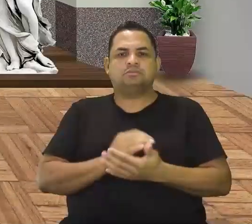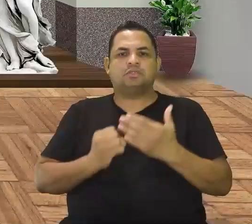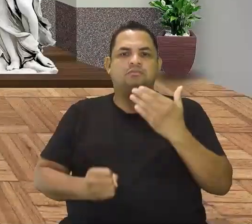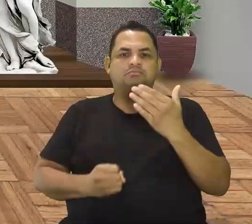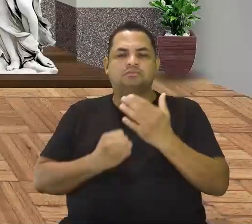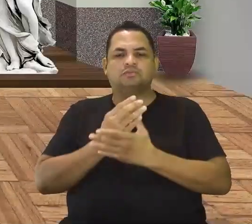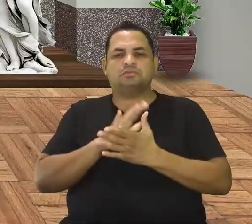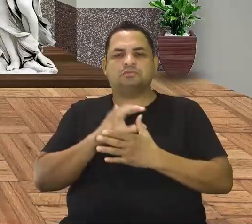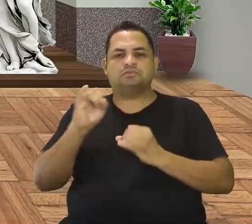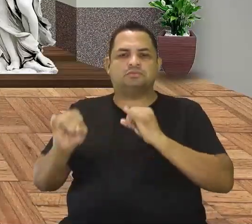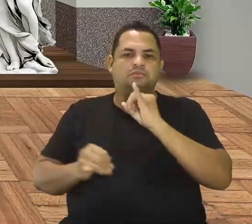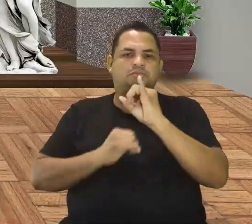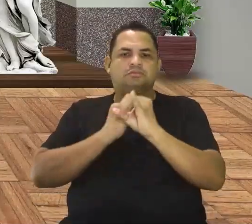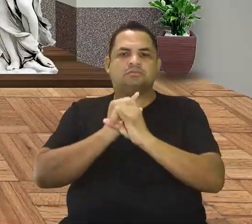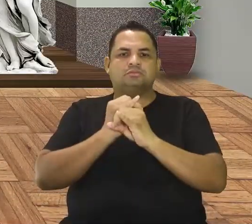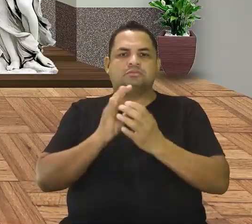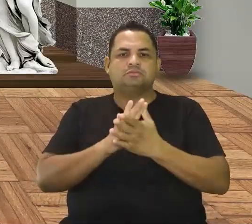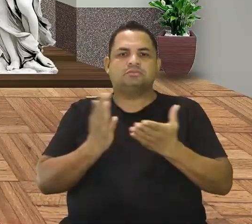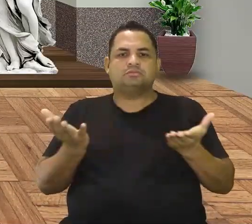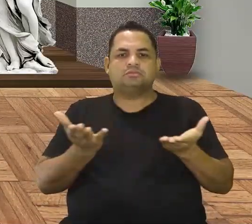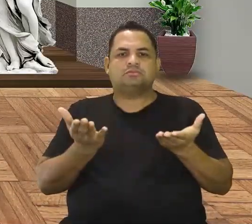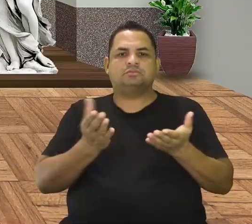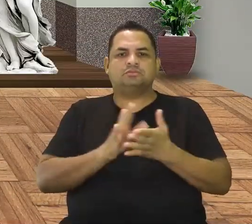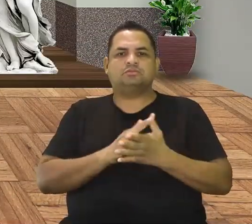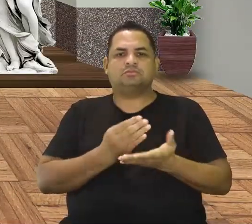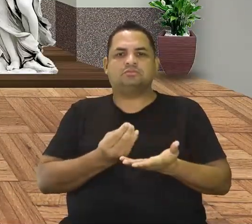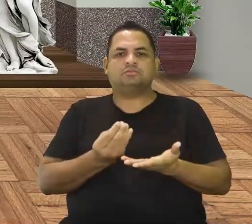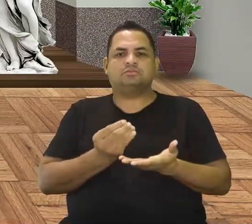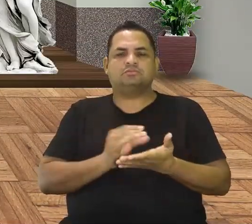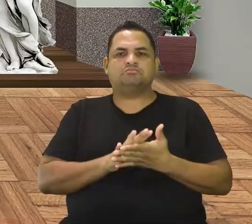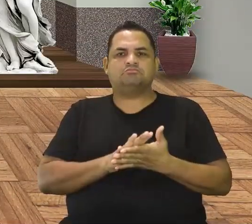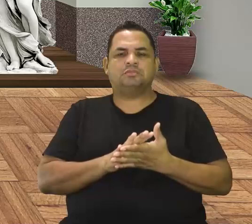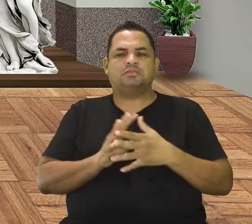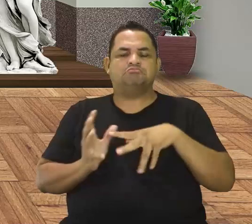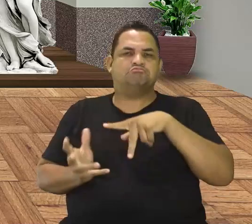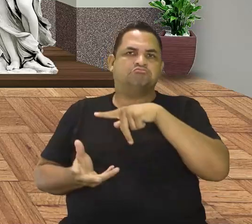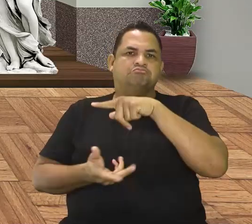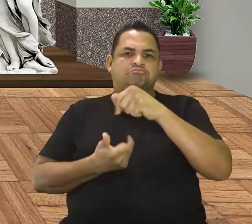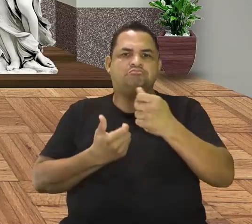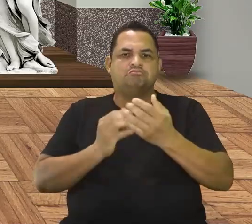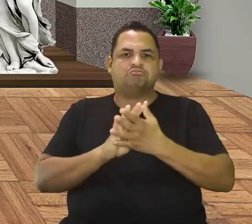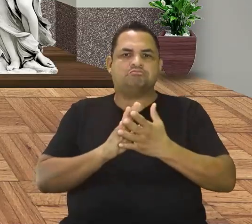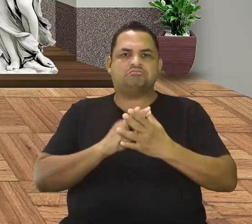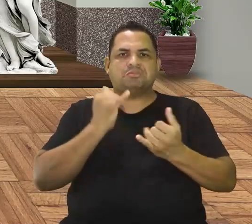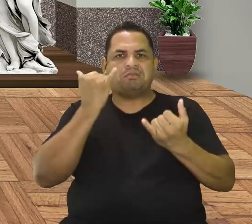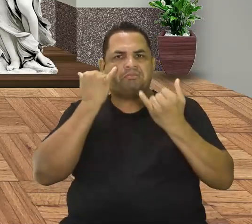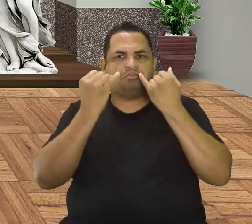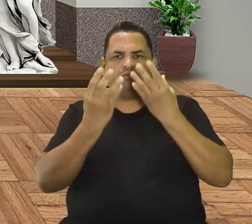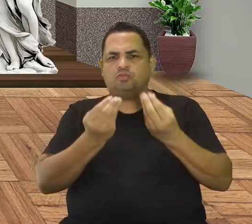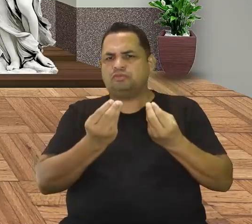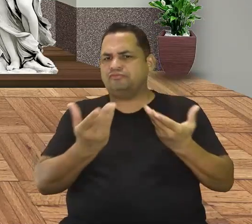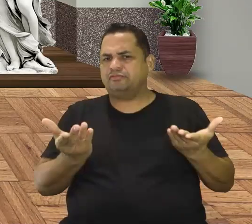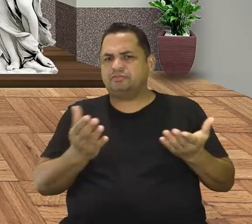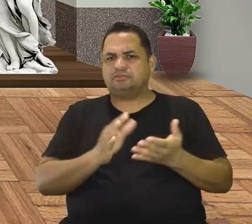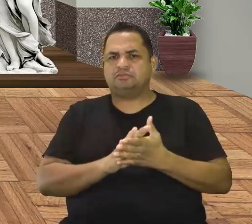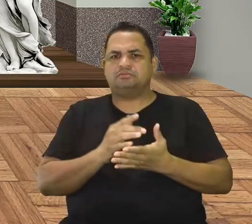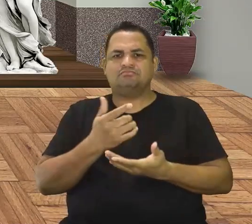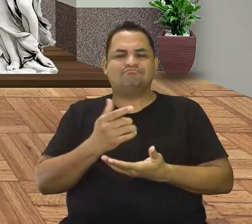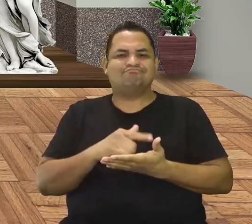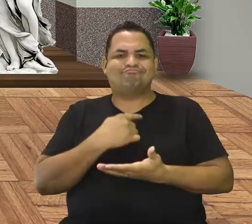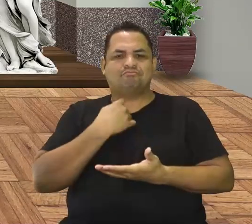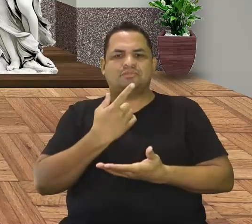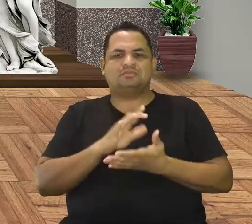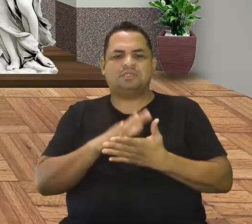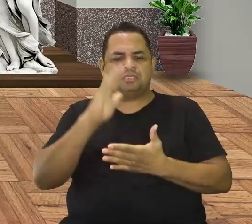a chegada da internet, hoje nós vivemos num mundo totalmente informatizado. Então, já não dá para